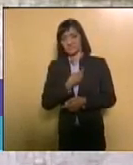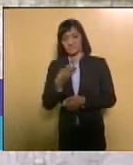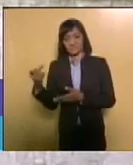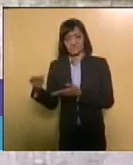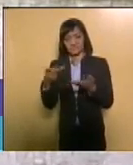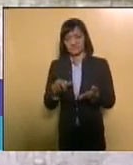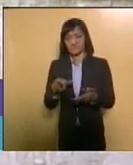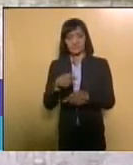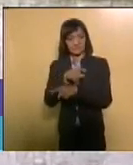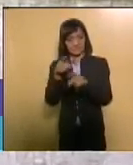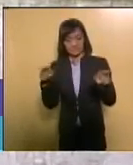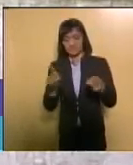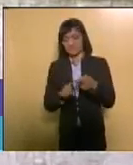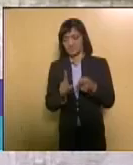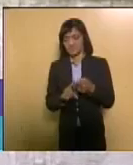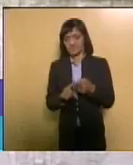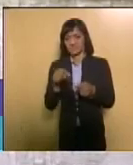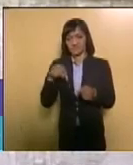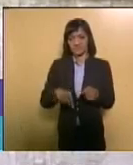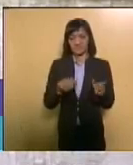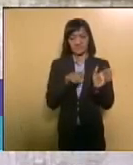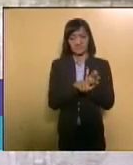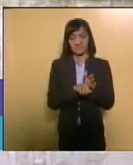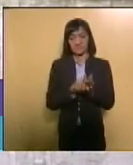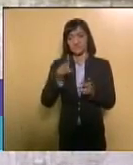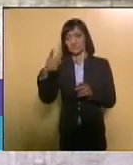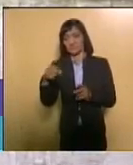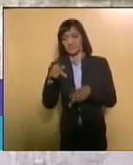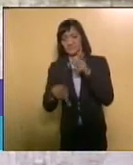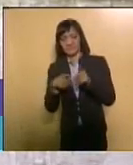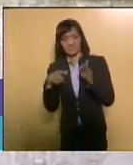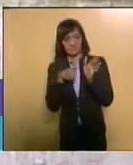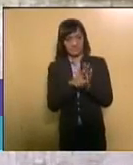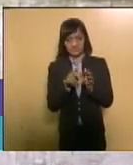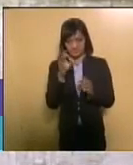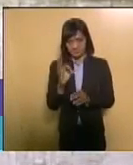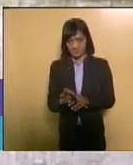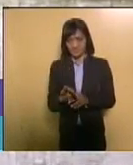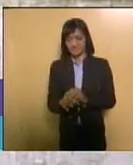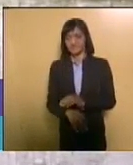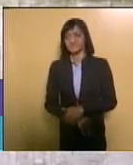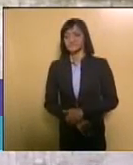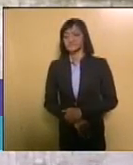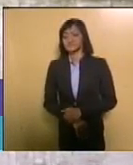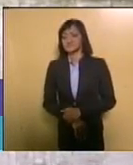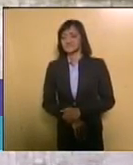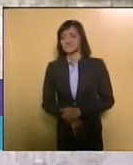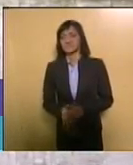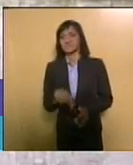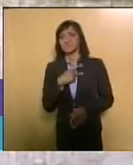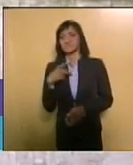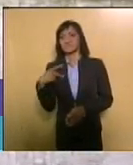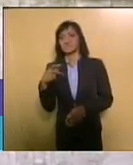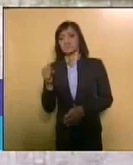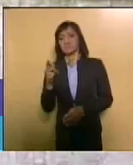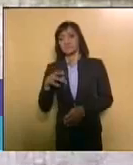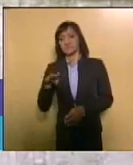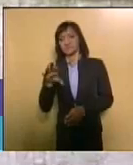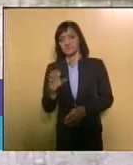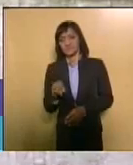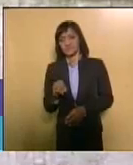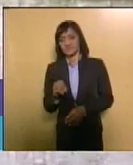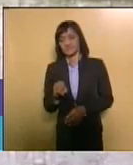e vocês né uma pergunta da mesa pergunta do público Tá certo e tá escrit aqui o pastor antnio